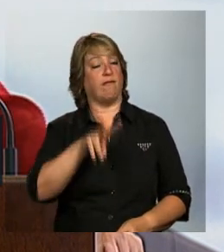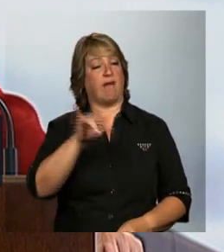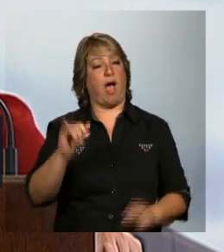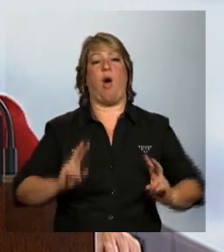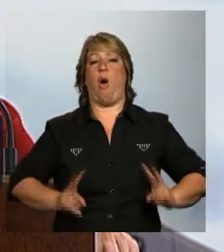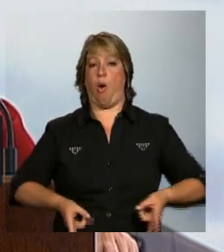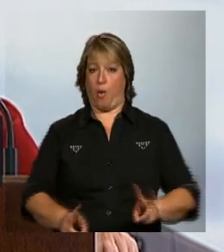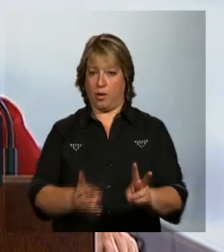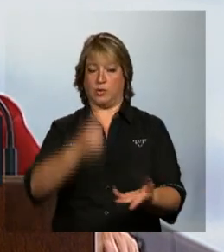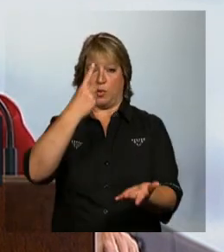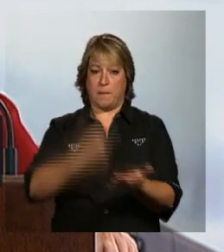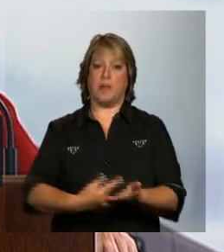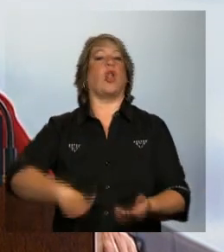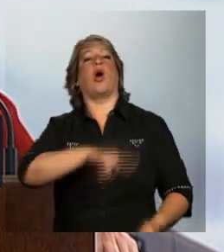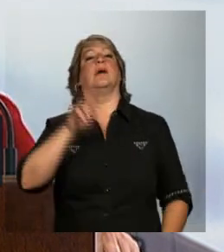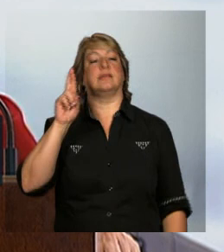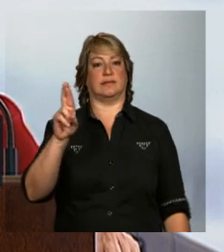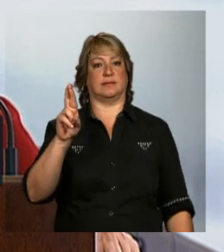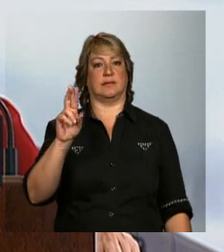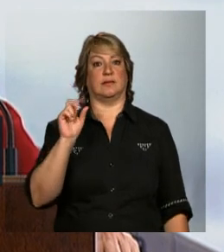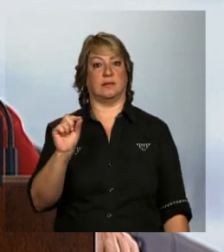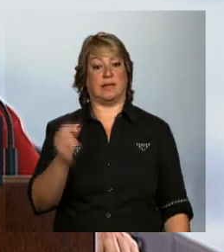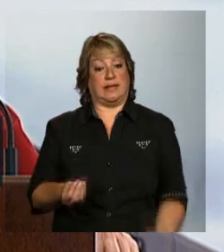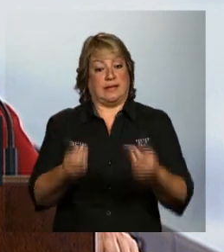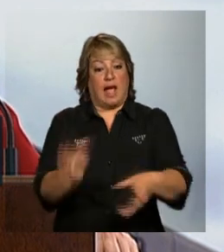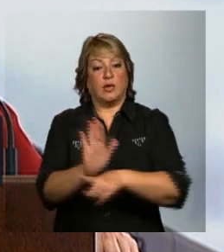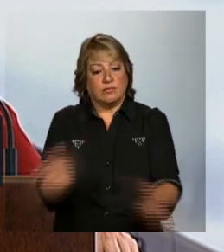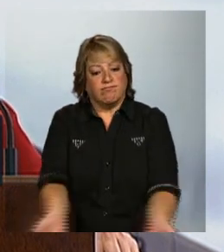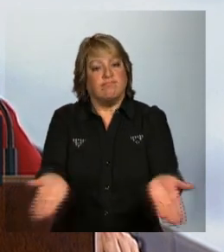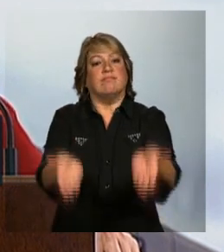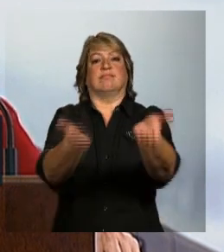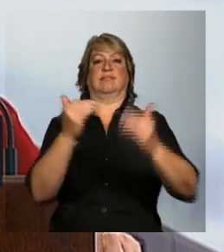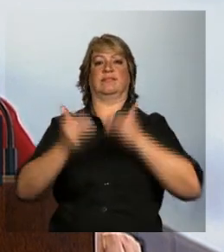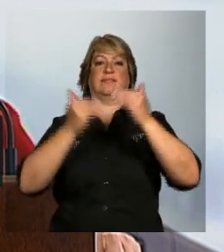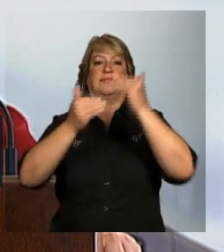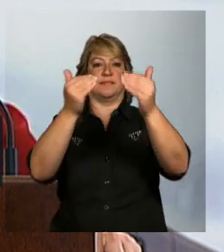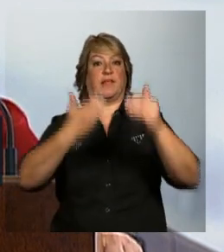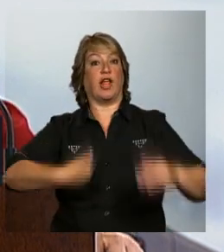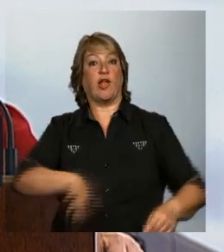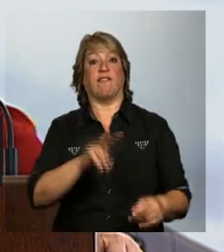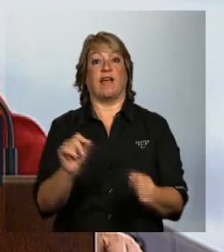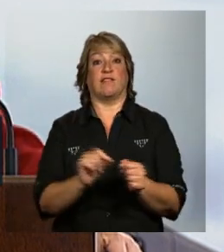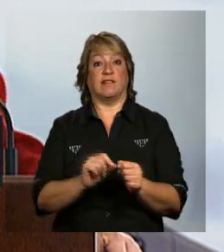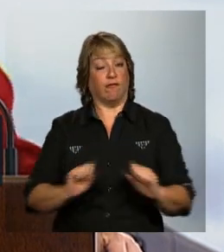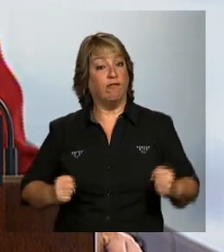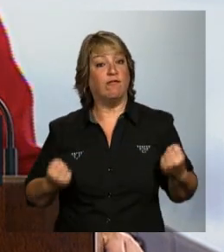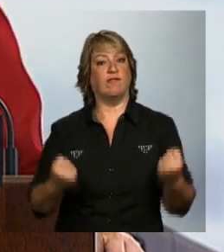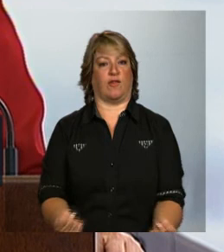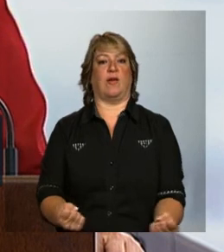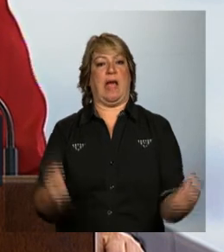continuar cumprindo o nosso papel de indutor do desenvolvimento nós vamos reforçar a capacidade